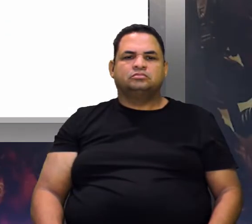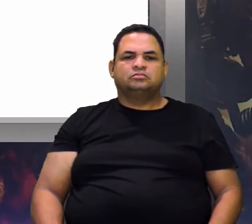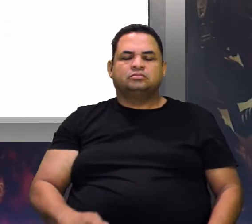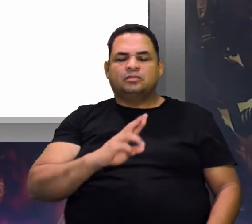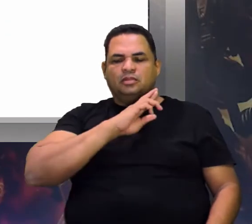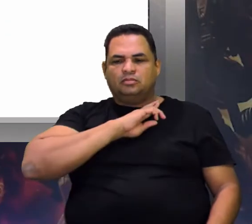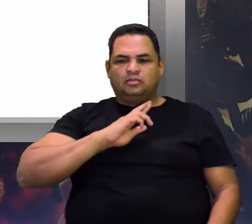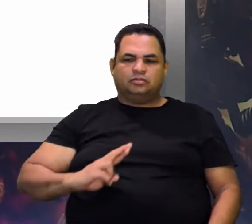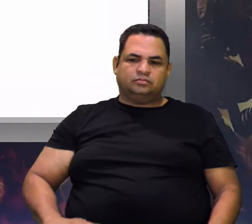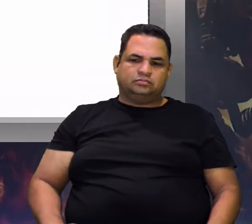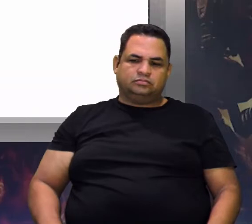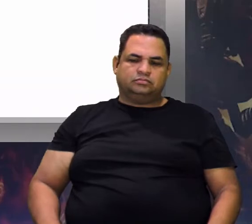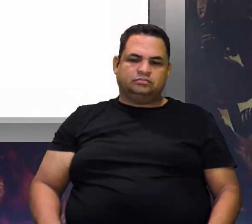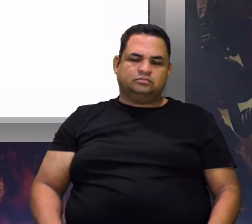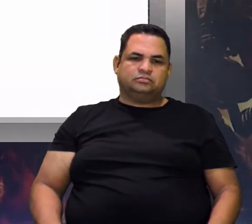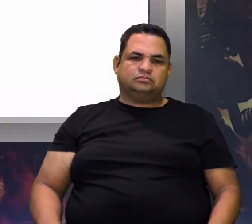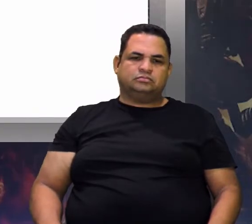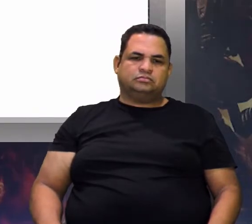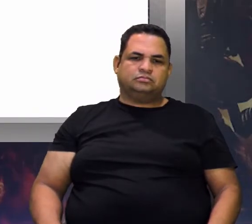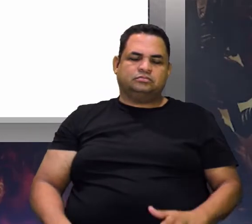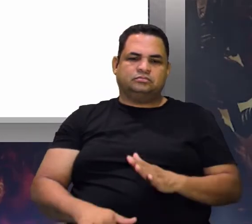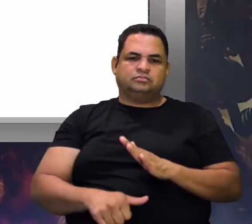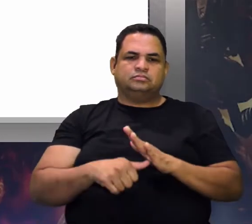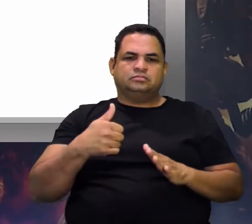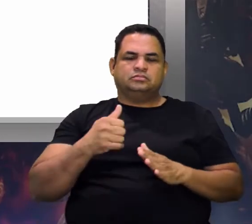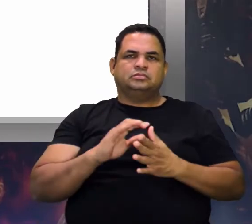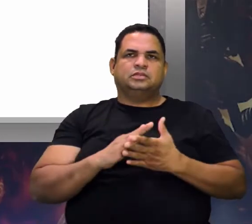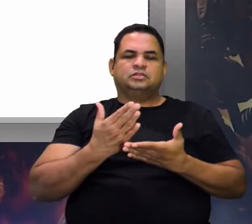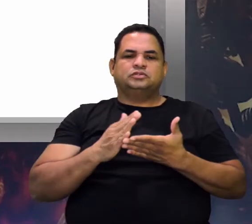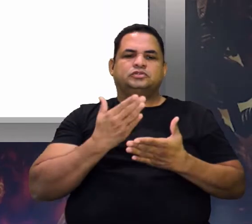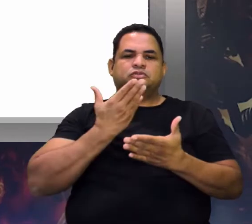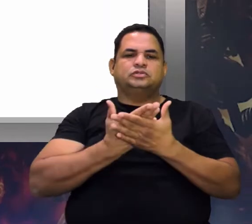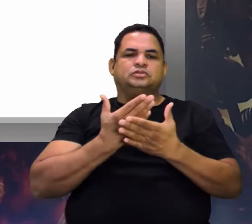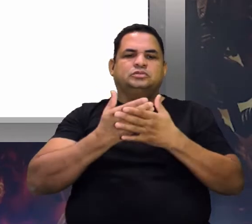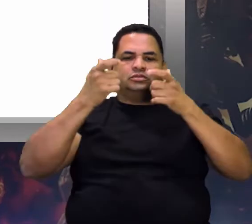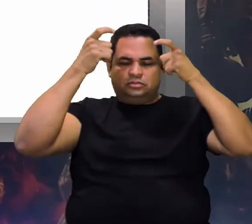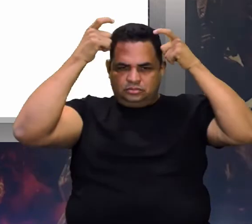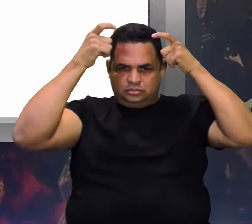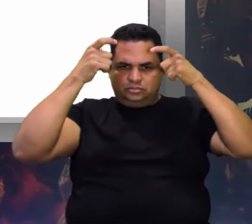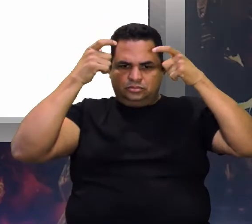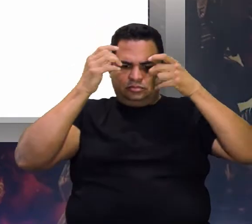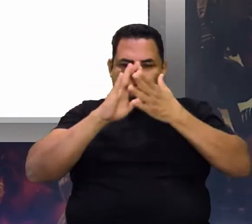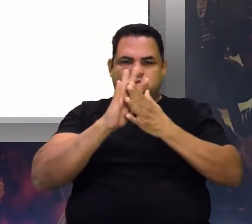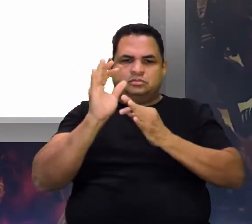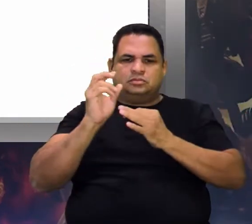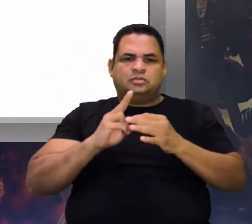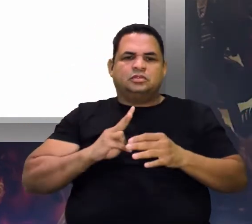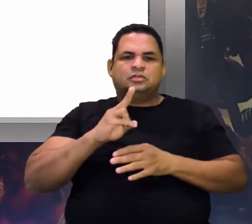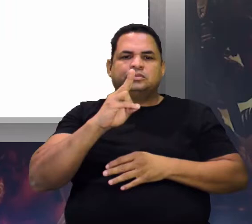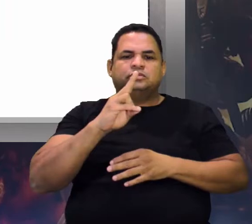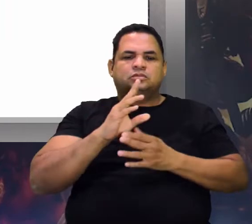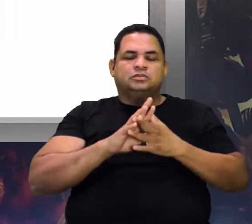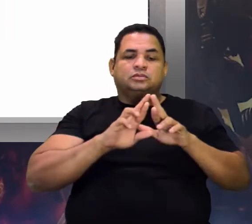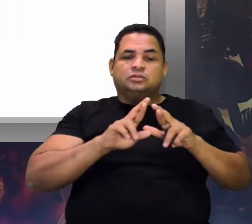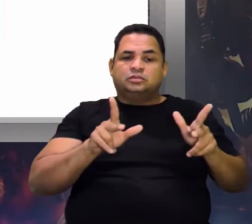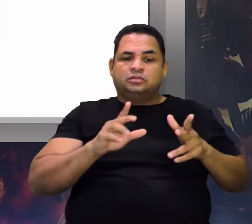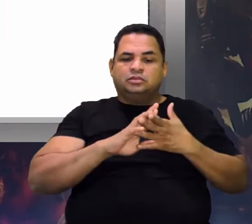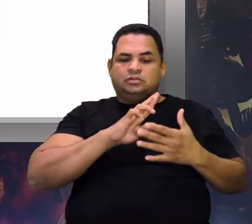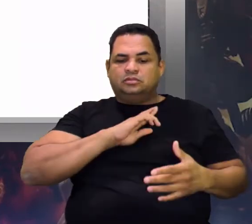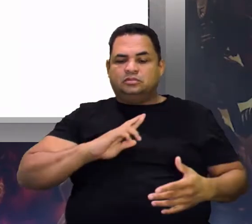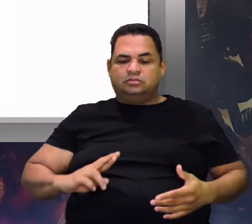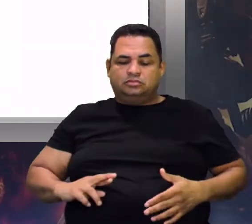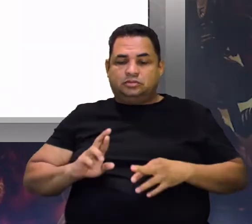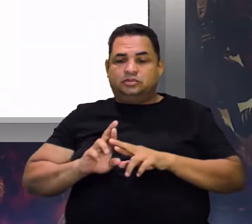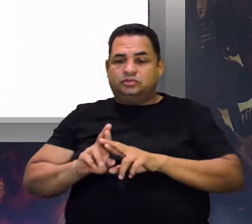república. A princípio, nós vimos a monarquia. A monarquia ela se fortaleceu de uma maneira. A república ela vai